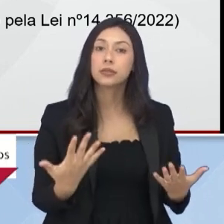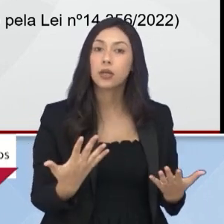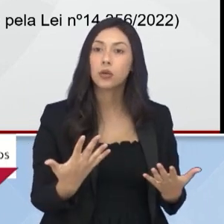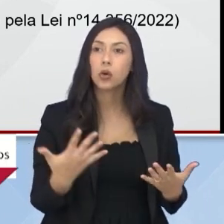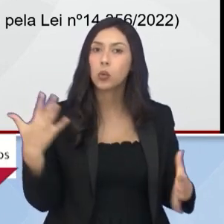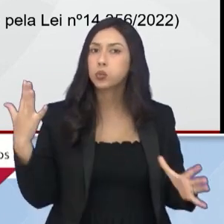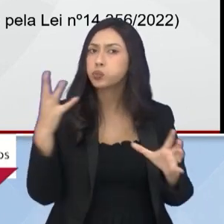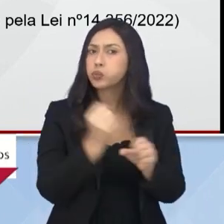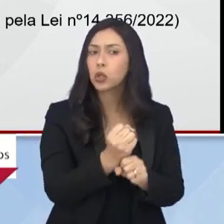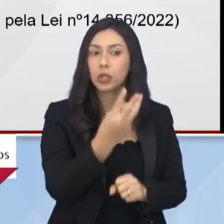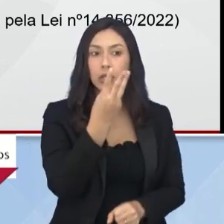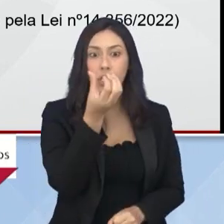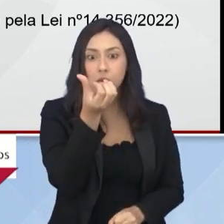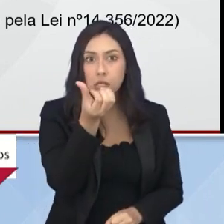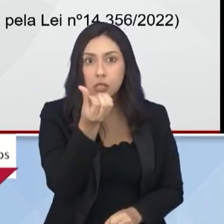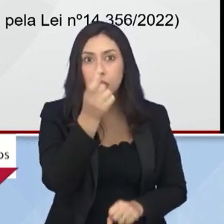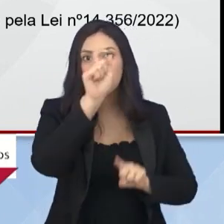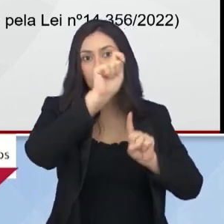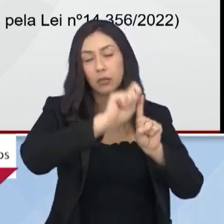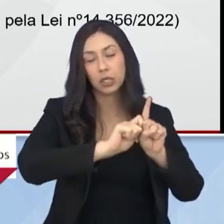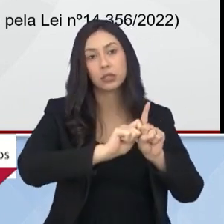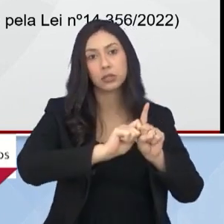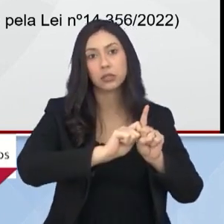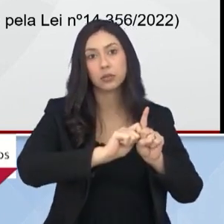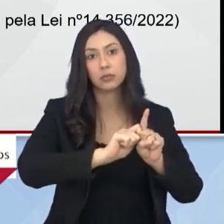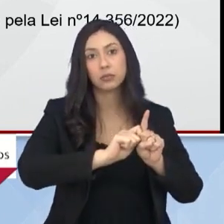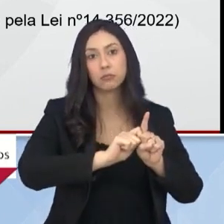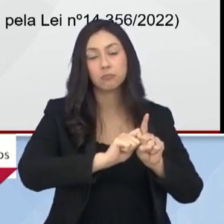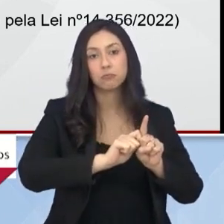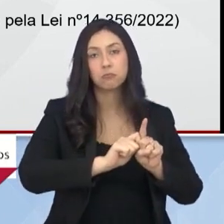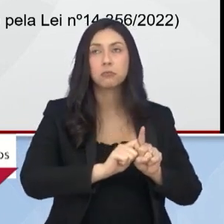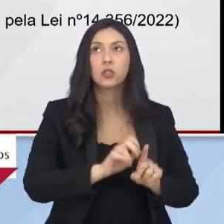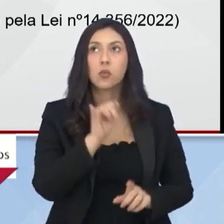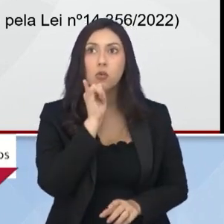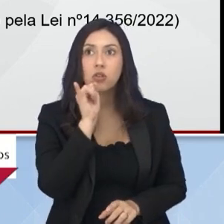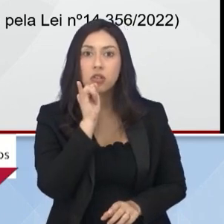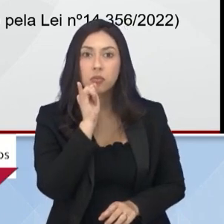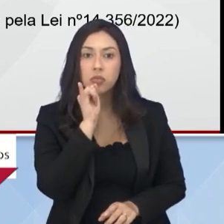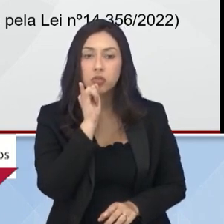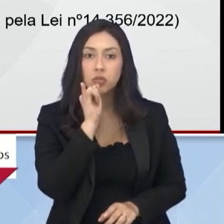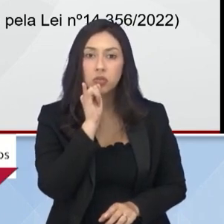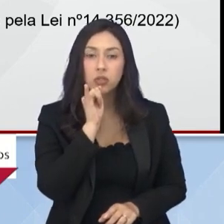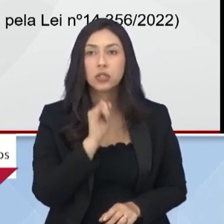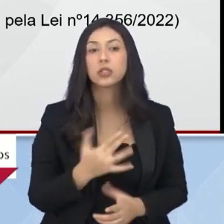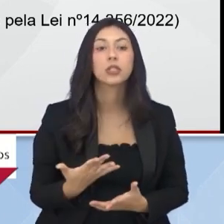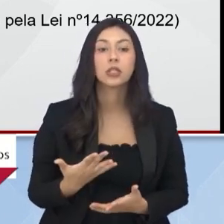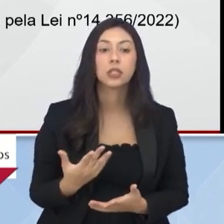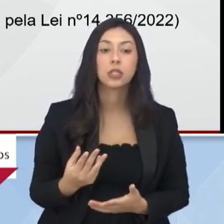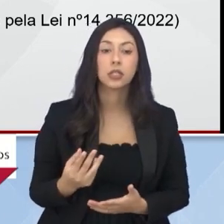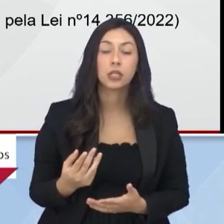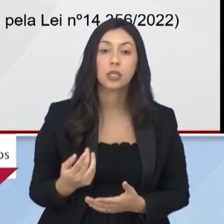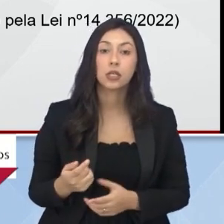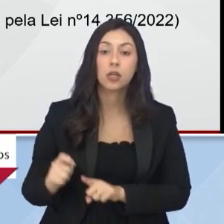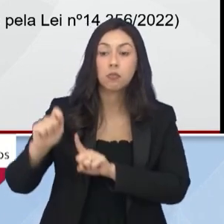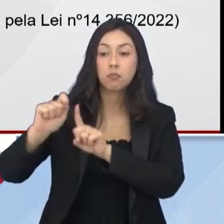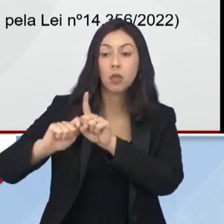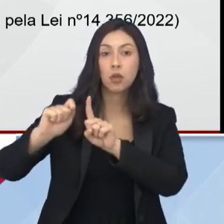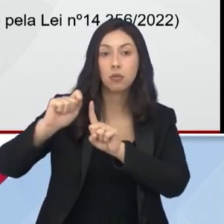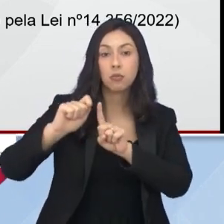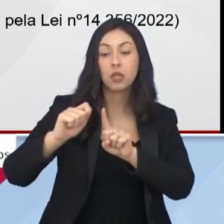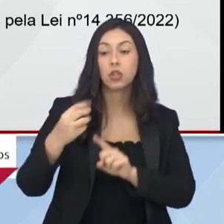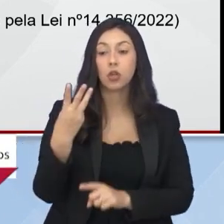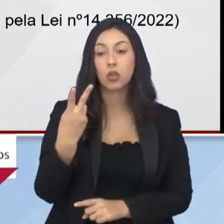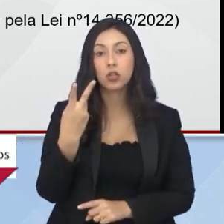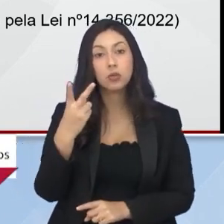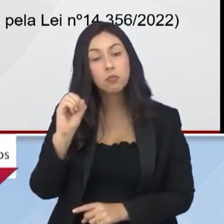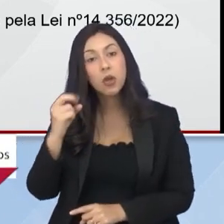meses então vamos supor que a gente tinha tido uma despesa nos três 21 22 23 de 360.000